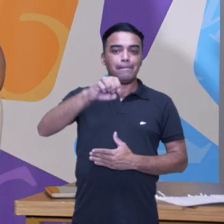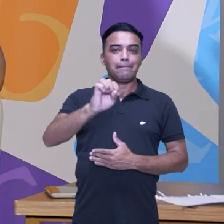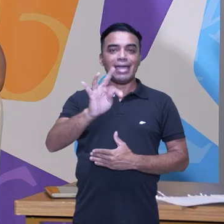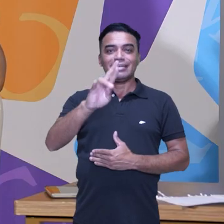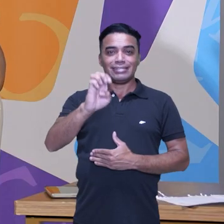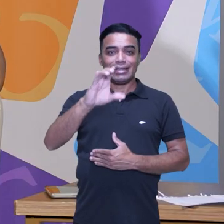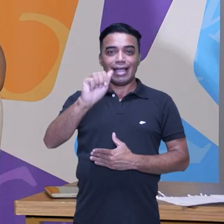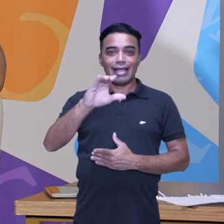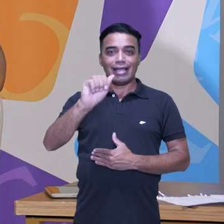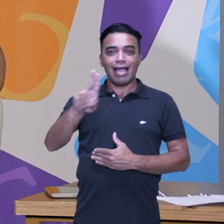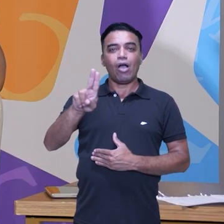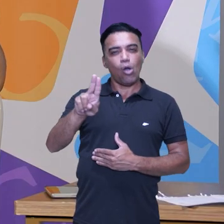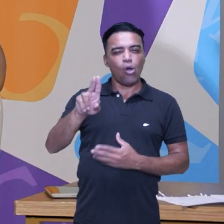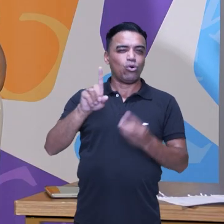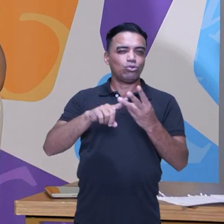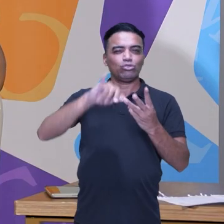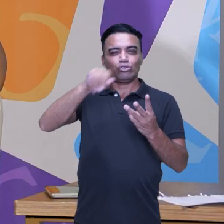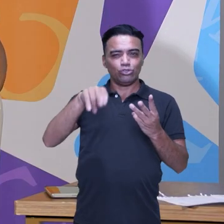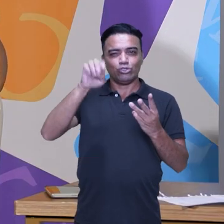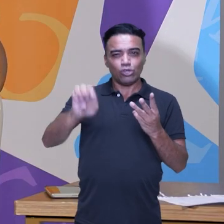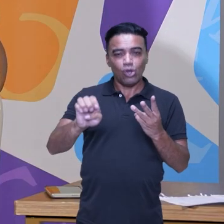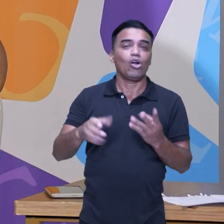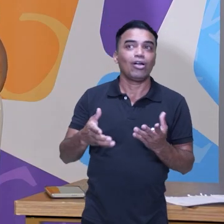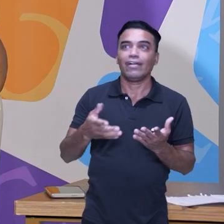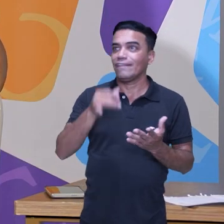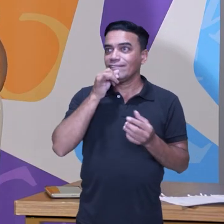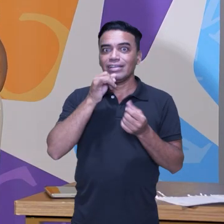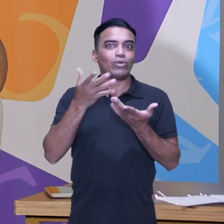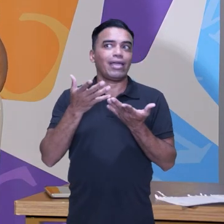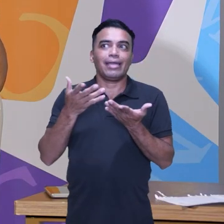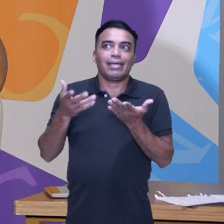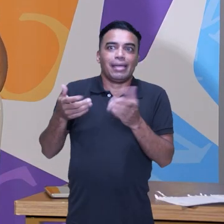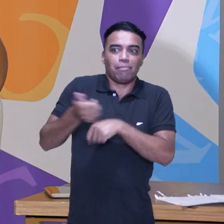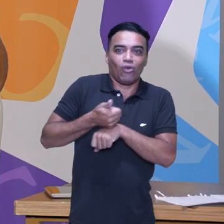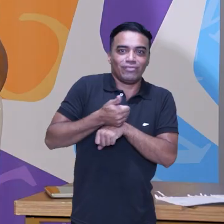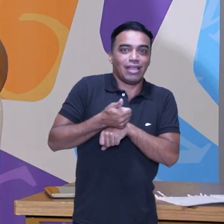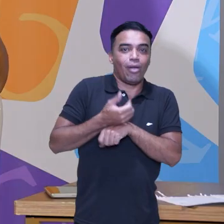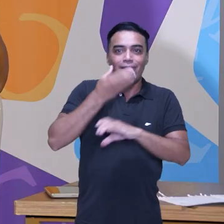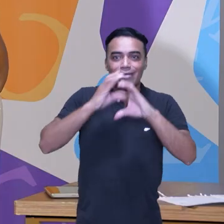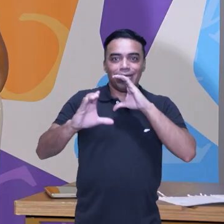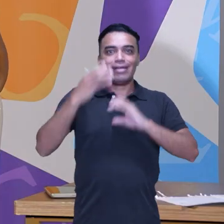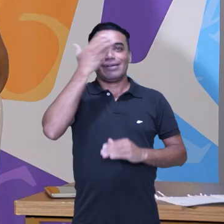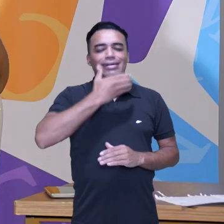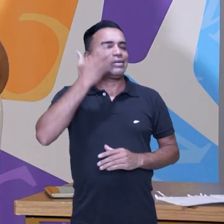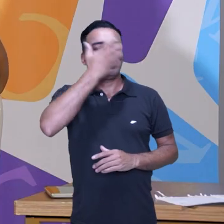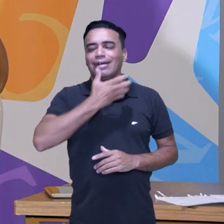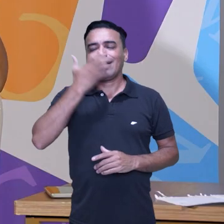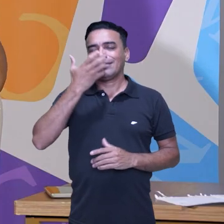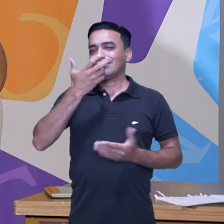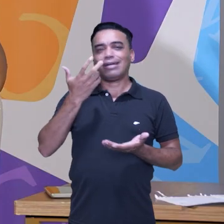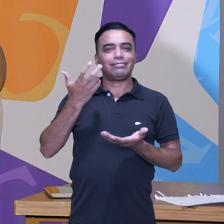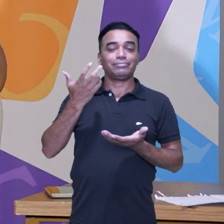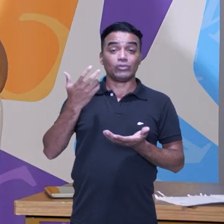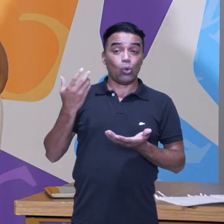que fizeram do hobby a profissão deles, né? Então, a Dani, ela é cantora, uma grande cantora, né? Hoje